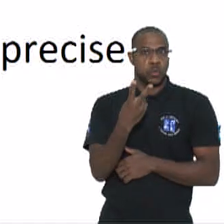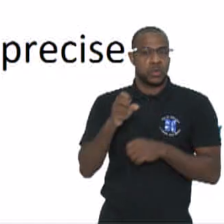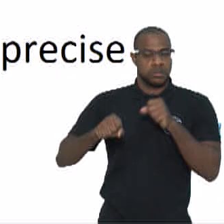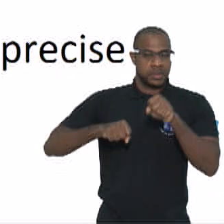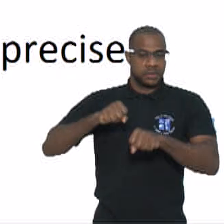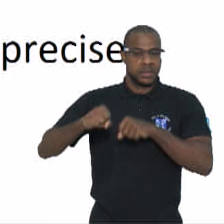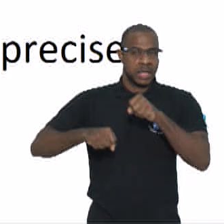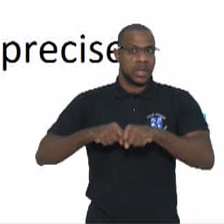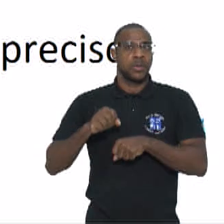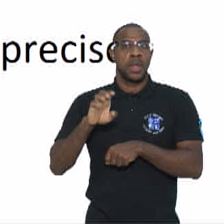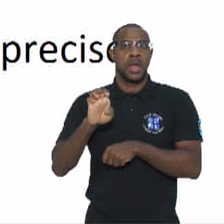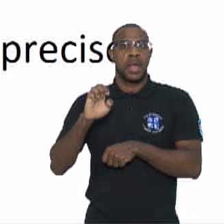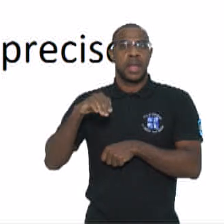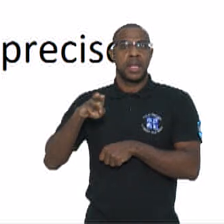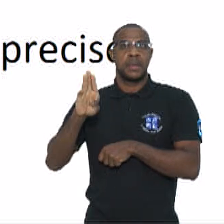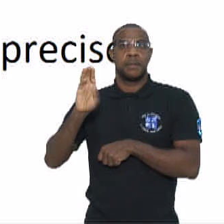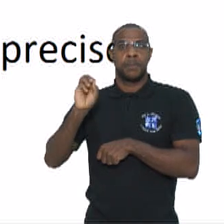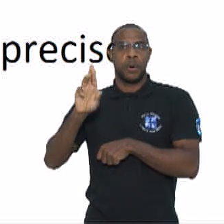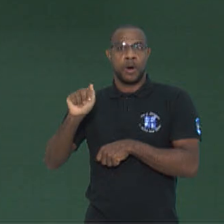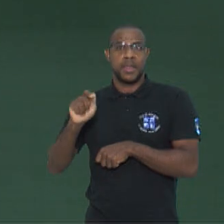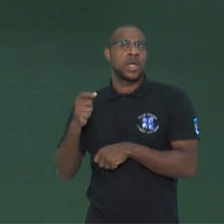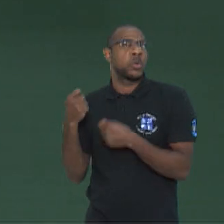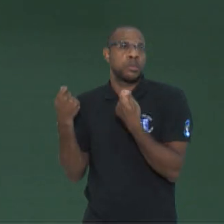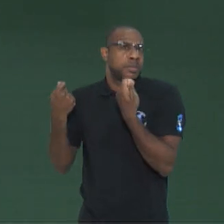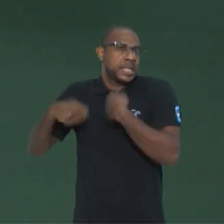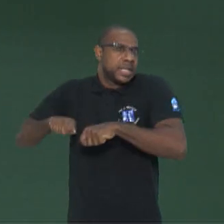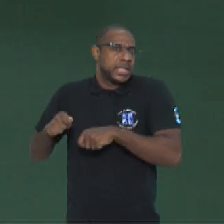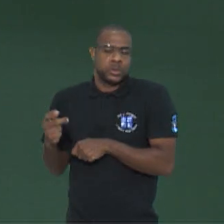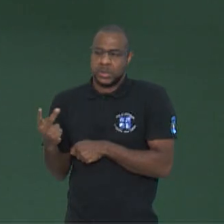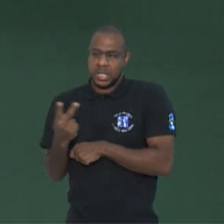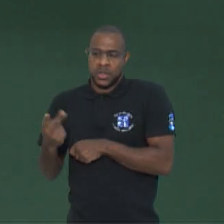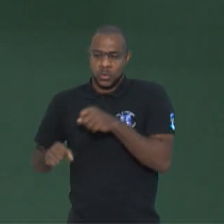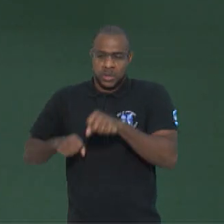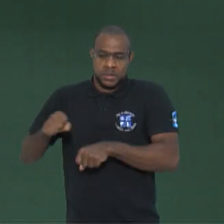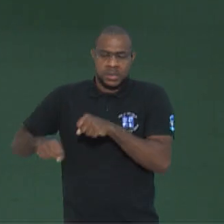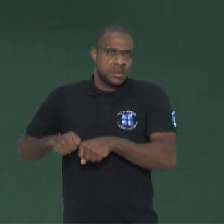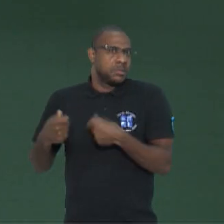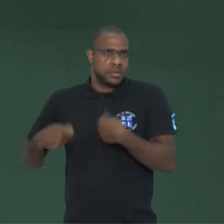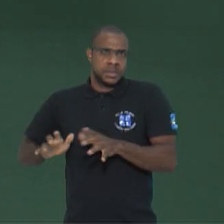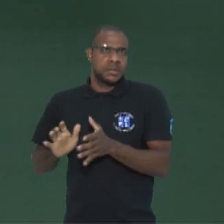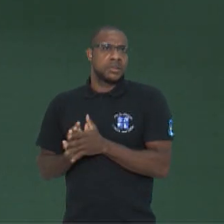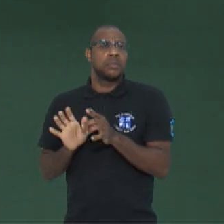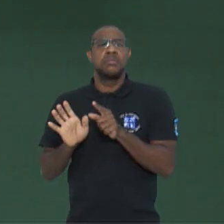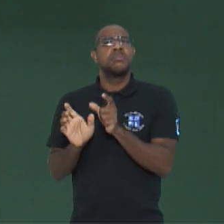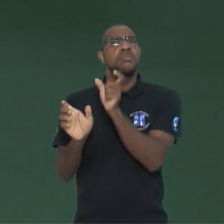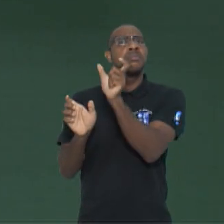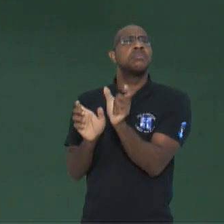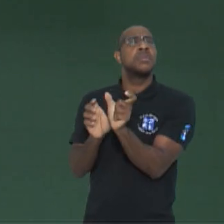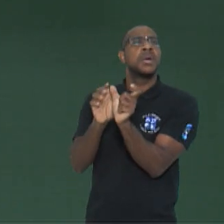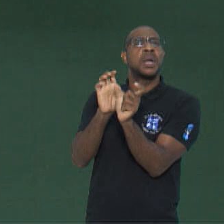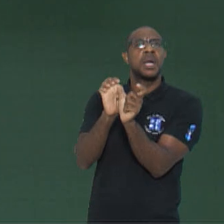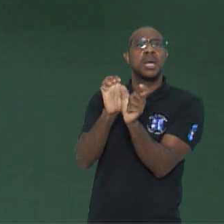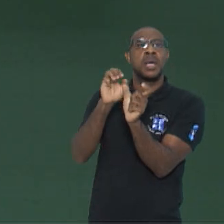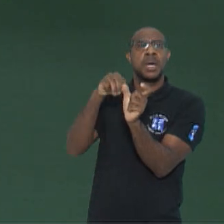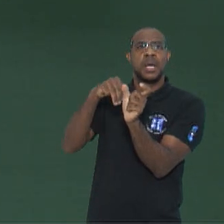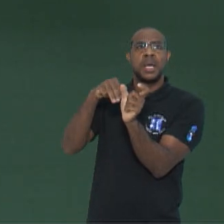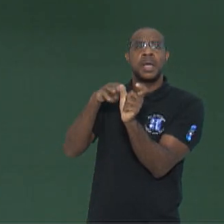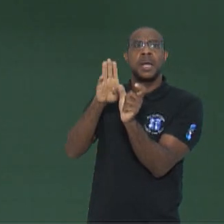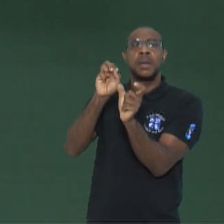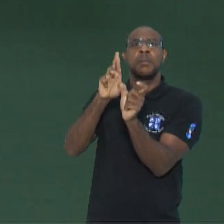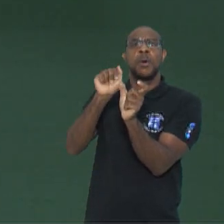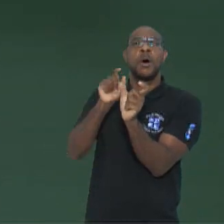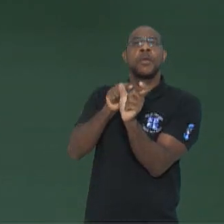não precise das 2. Porém, eu não preciso das 2, Então, ele é também um argumento